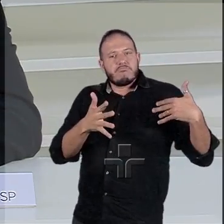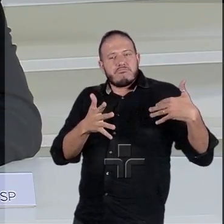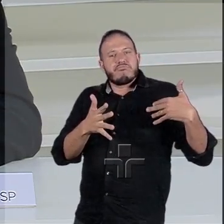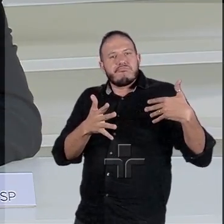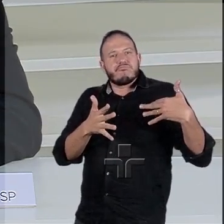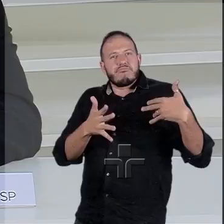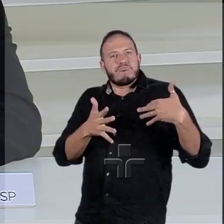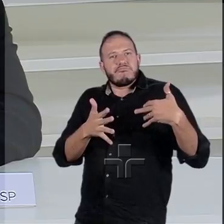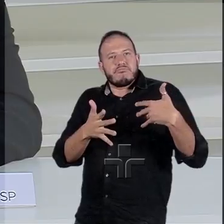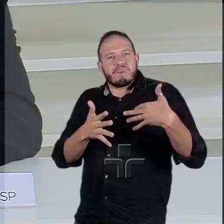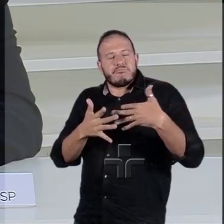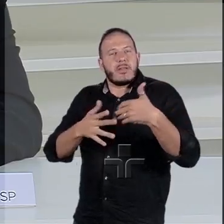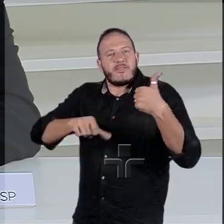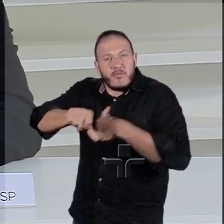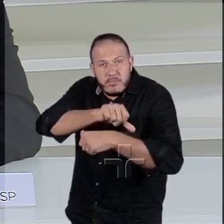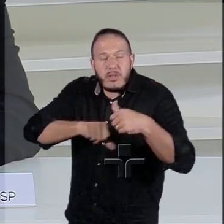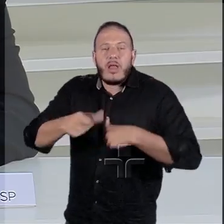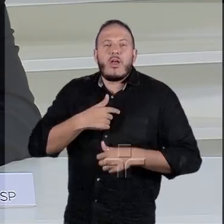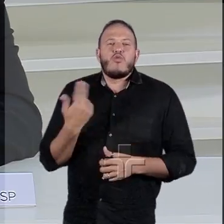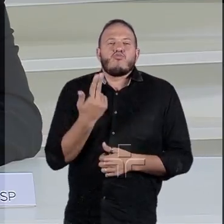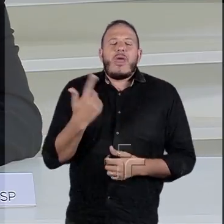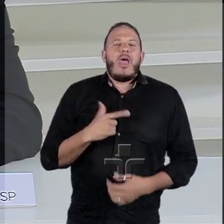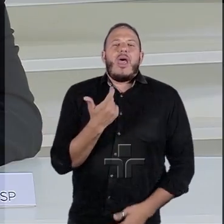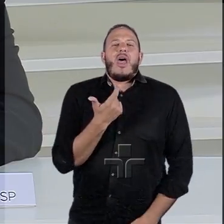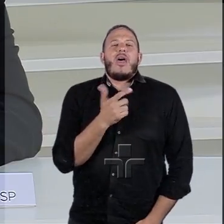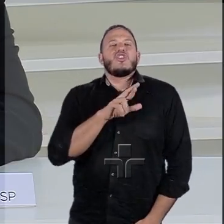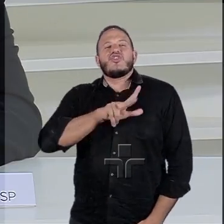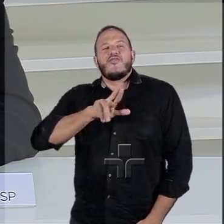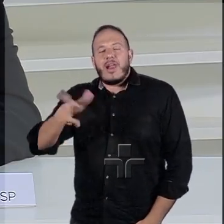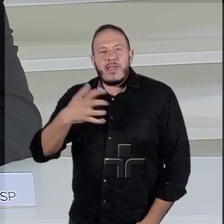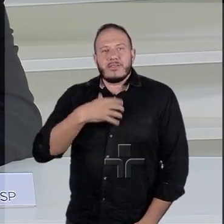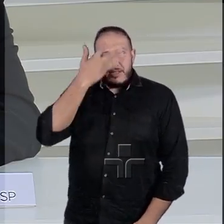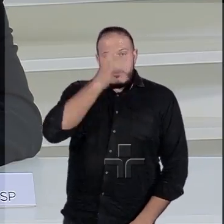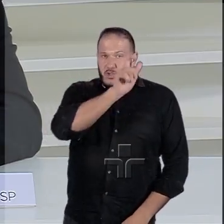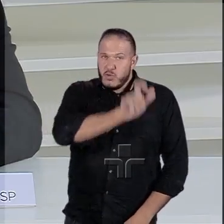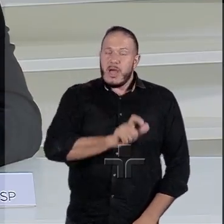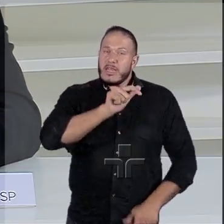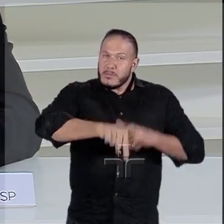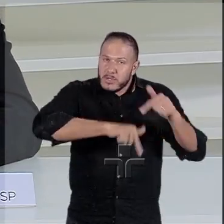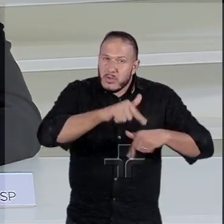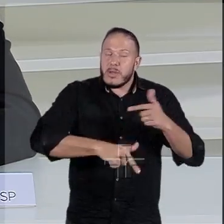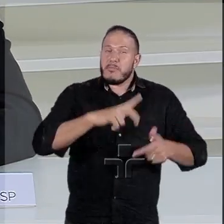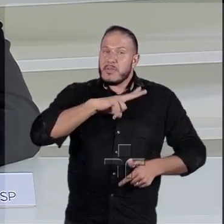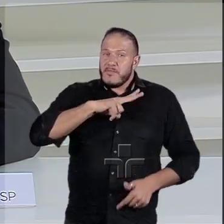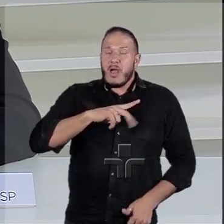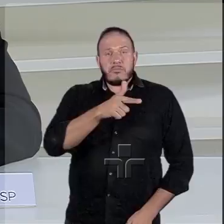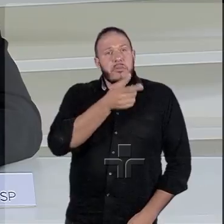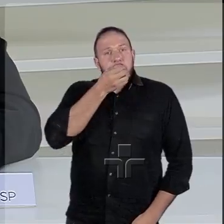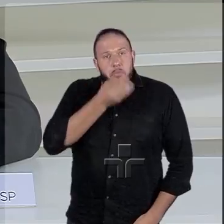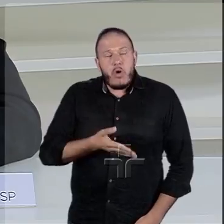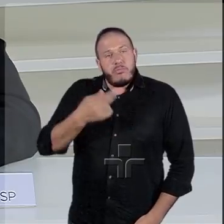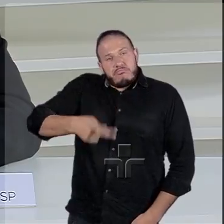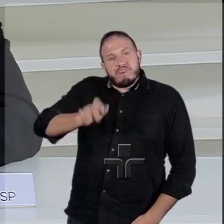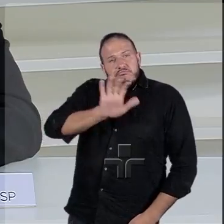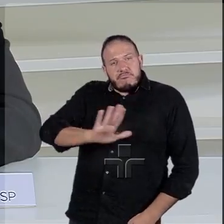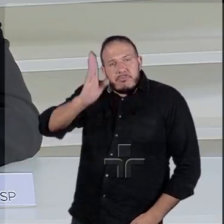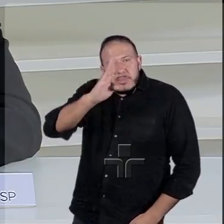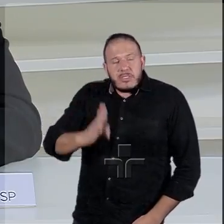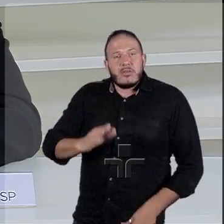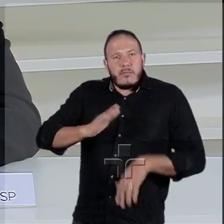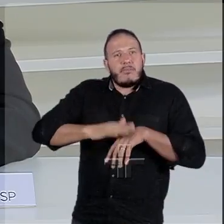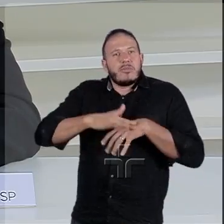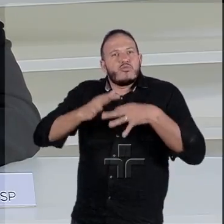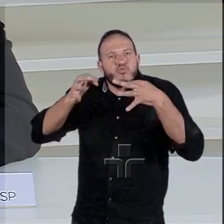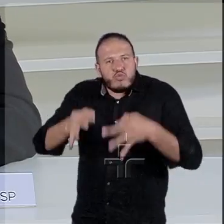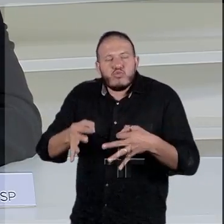da transição você não tem diferença entre trabalhador da iniciativa privada e do setor público, que é bom para o país, é mais justo, é mais